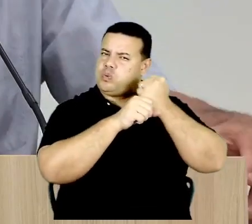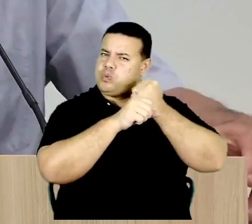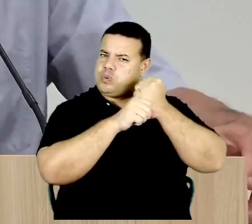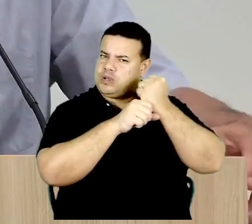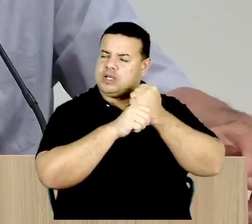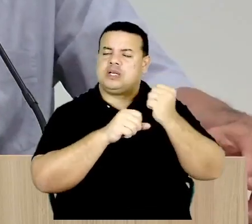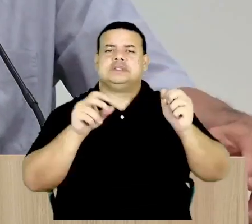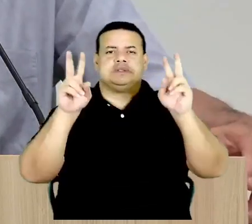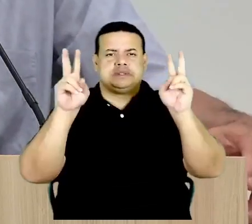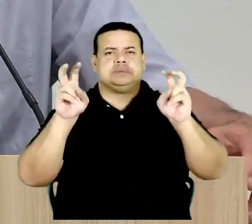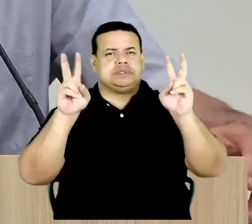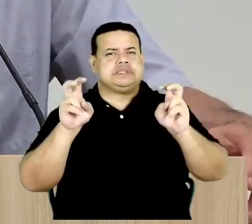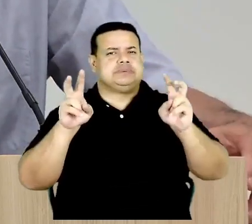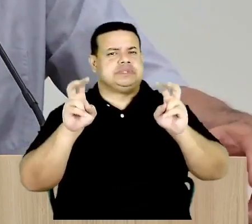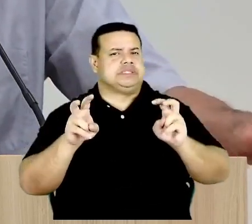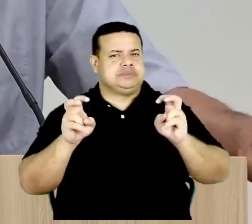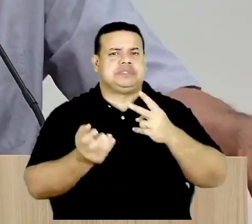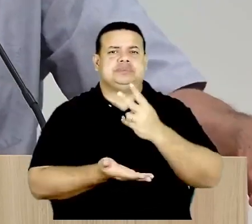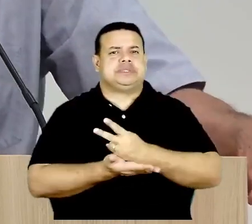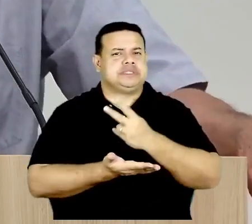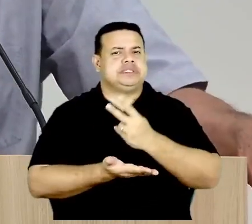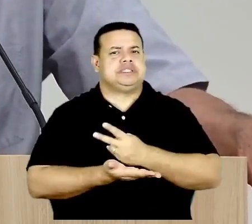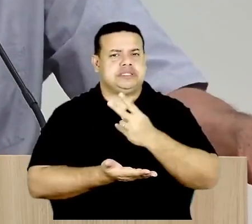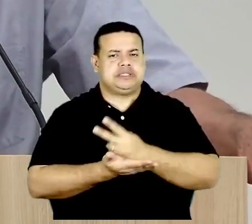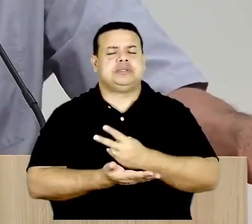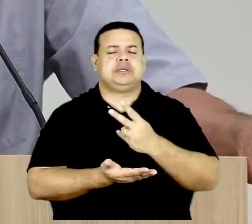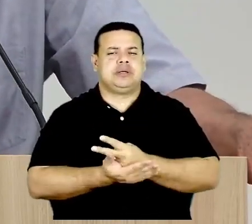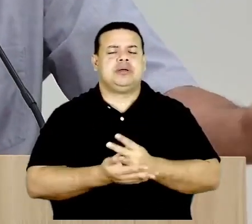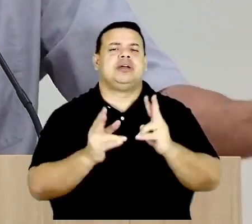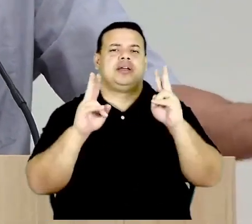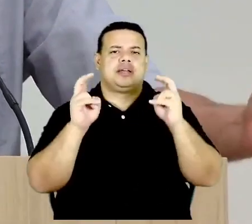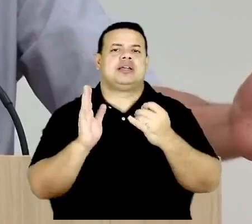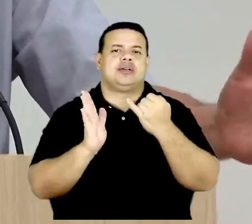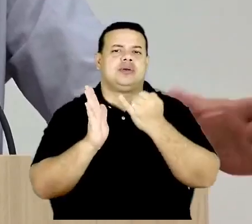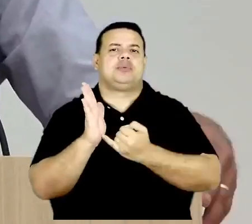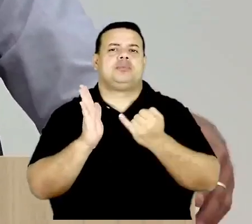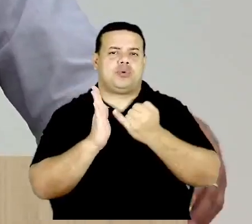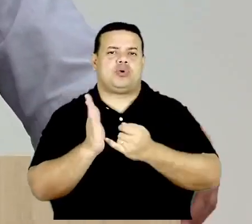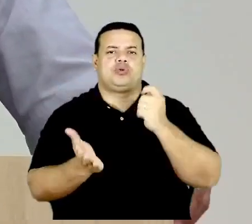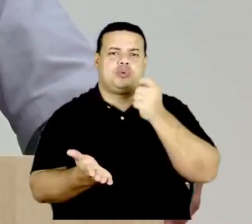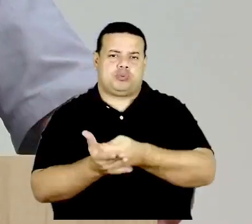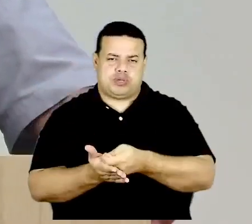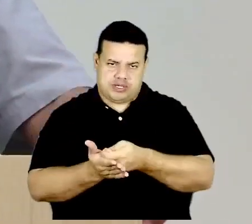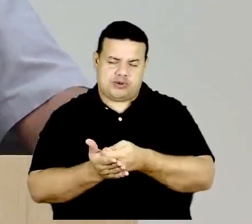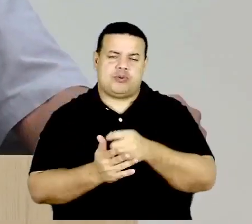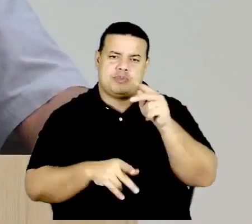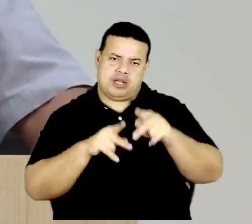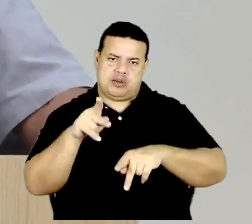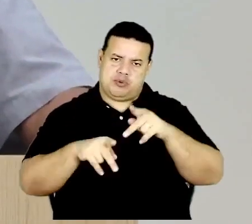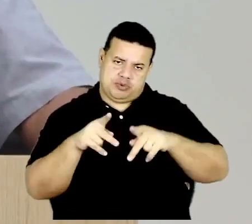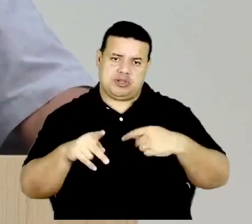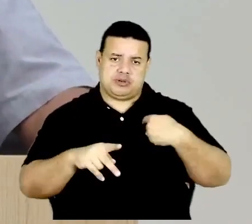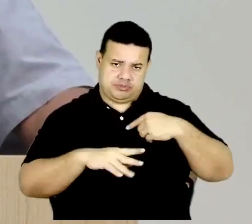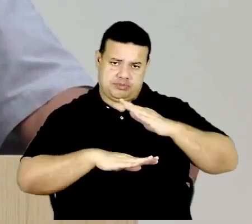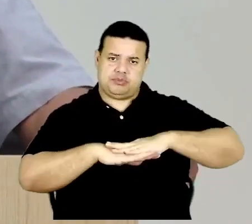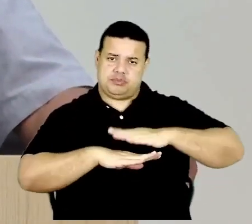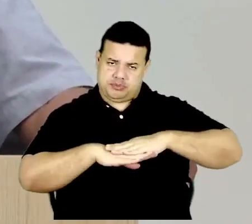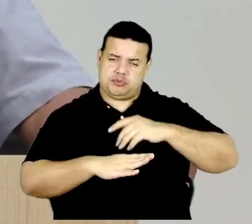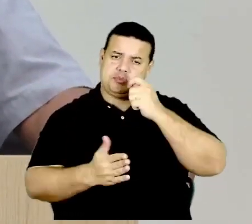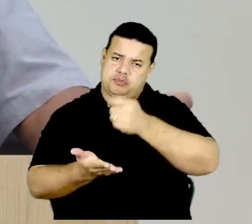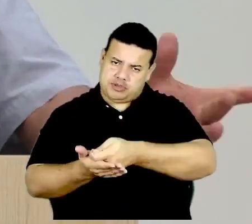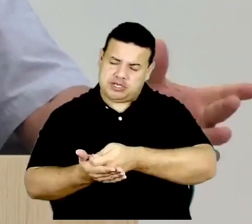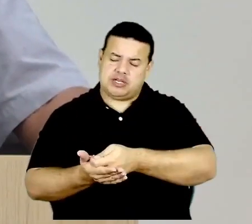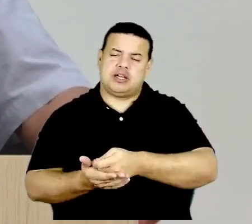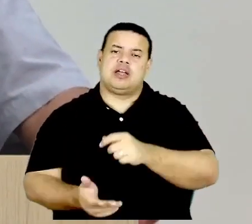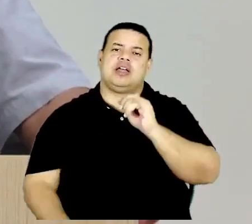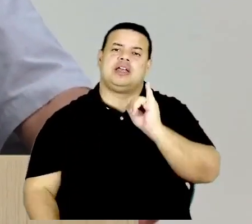pauta, que é a questão dos tributos pagos pela nossa população, inclusive por mim, IPTU. E